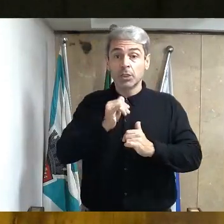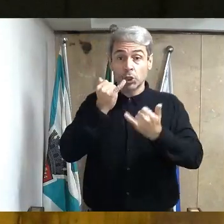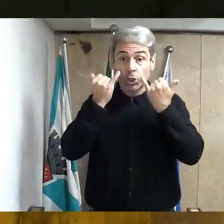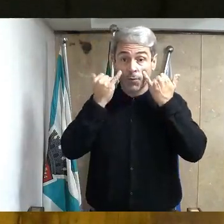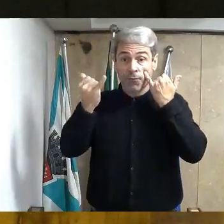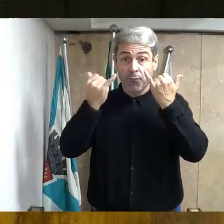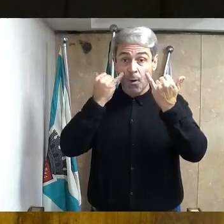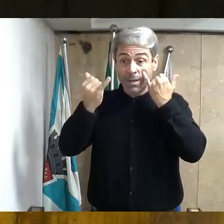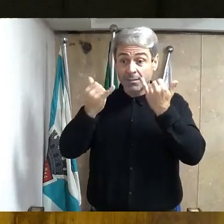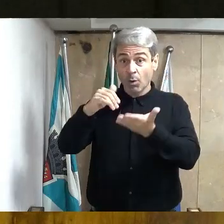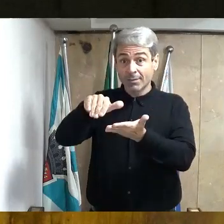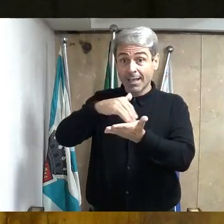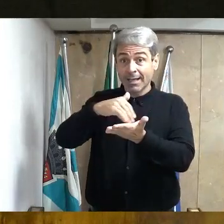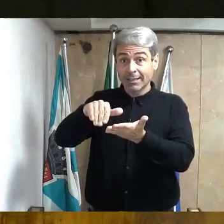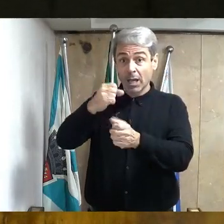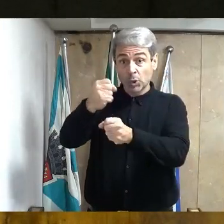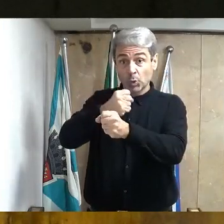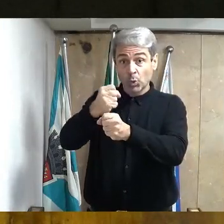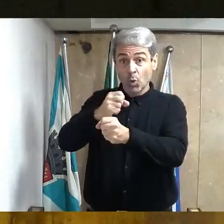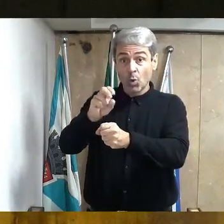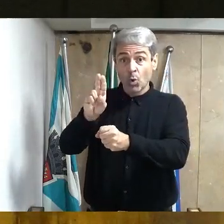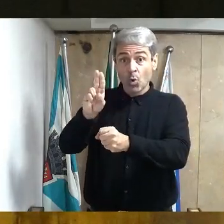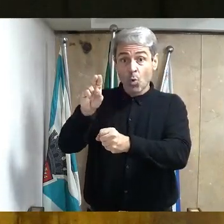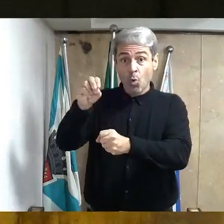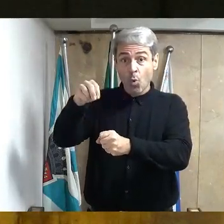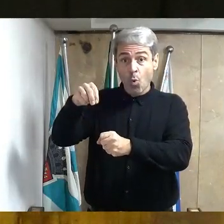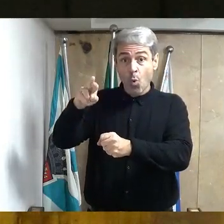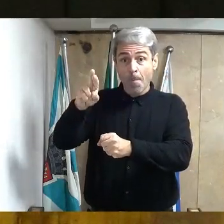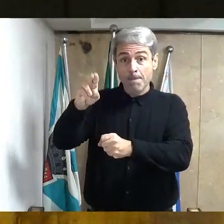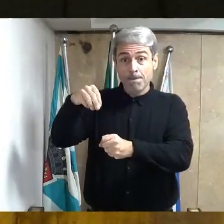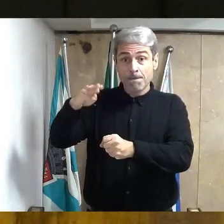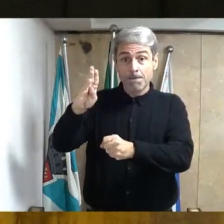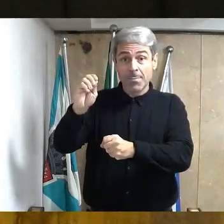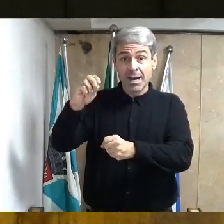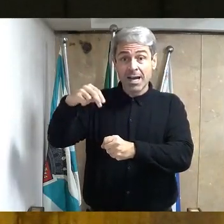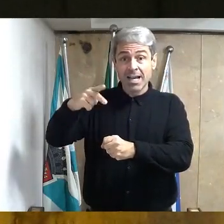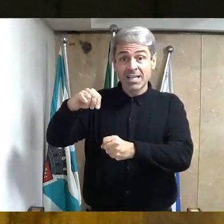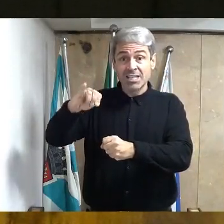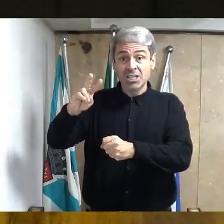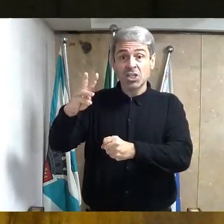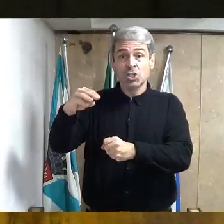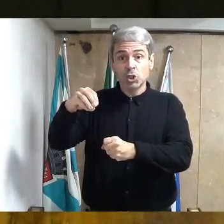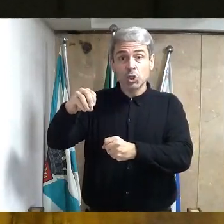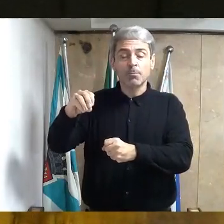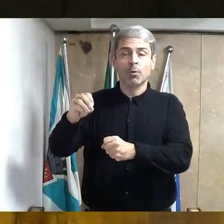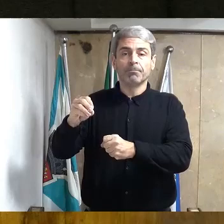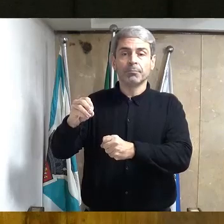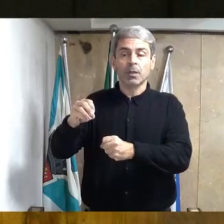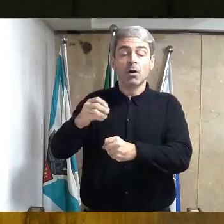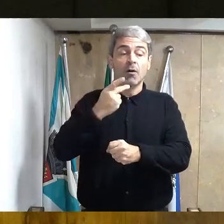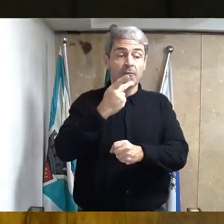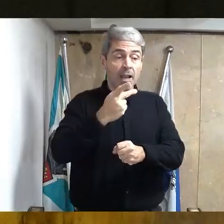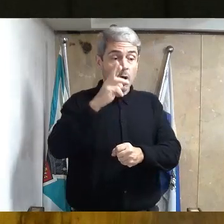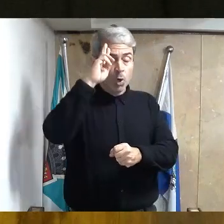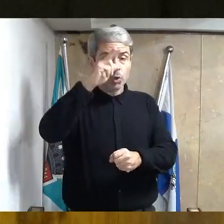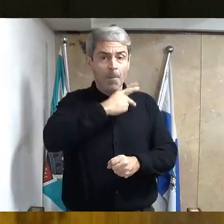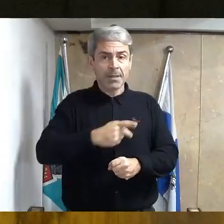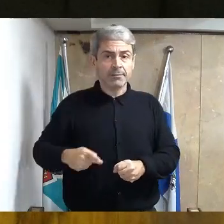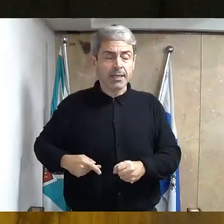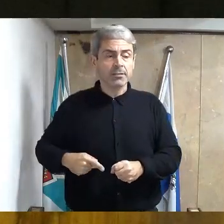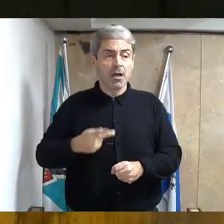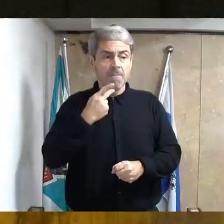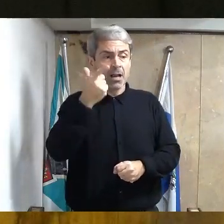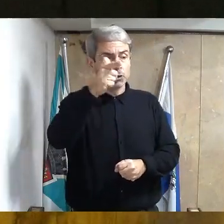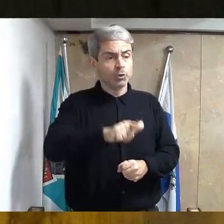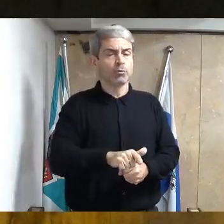Urbanismo. Pedir aqui ao presidente, quero reiterar de novo, presidente, precisamos aqui montar uma comissão